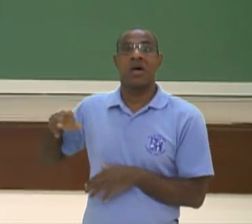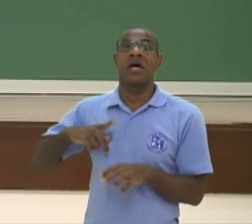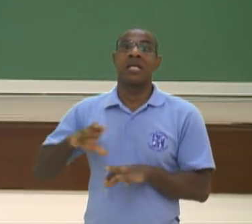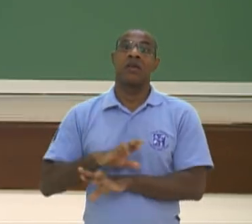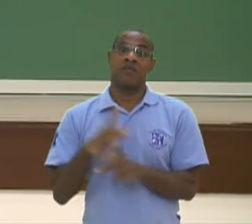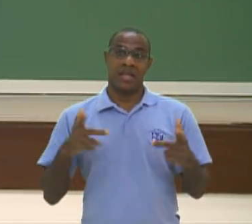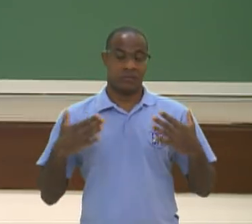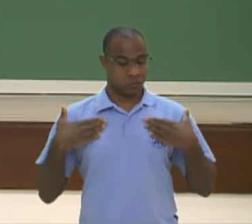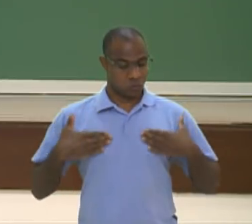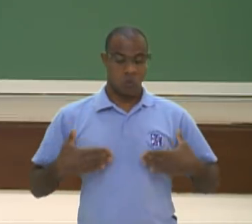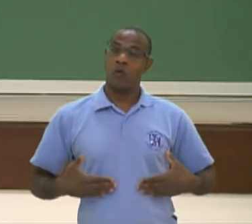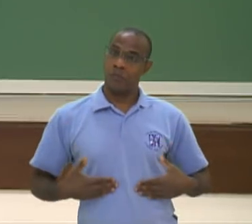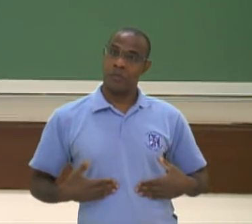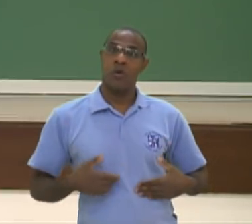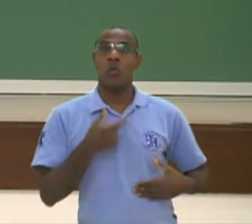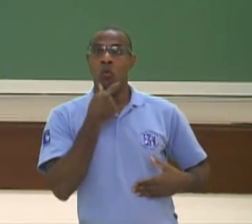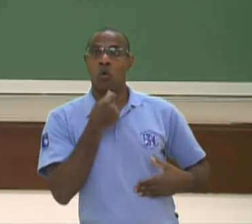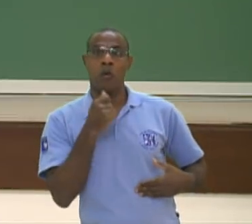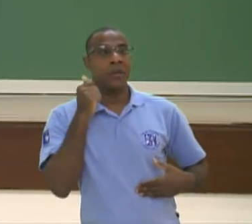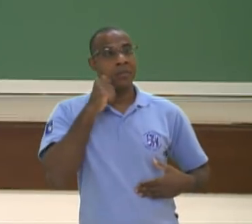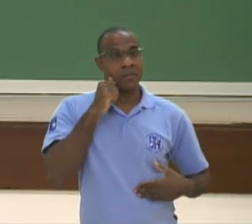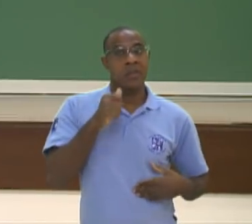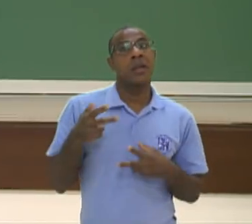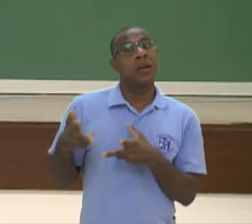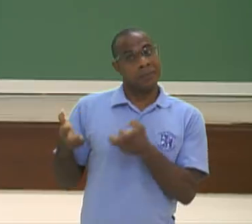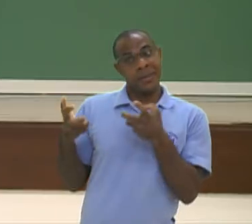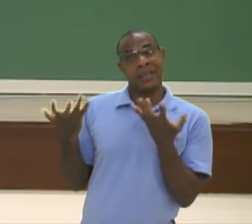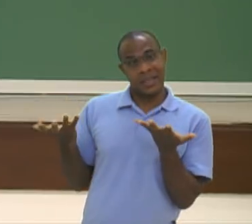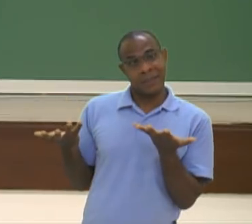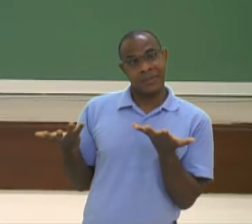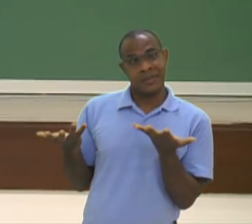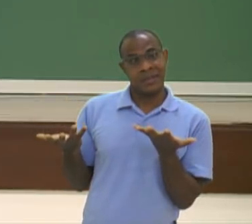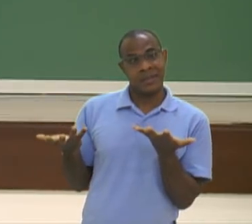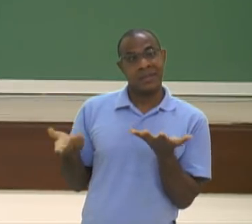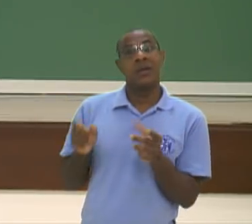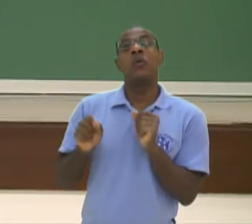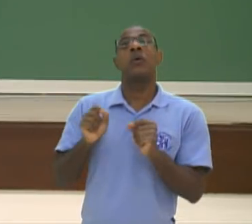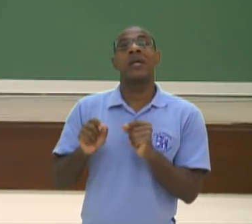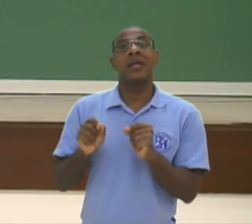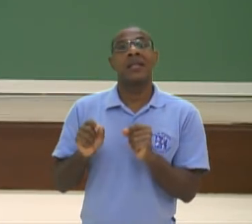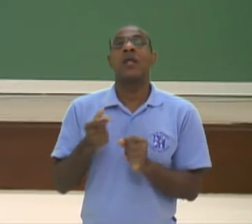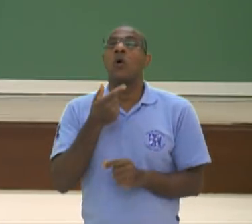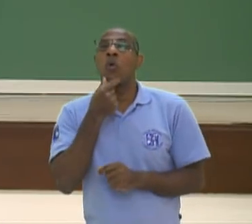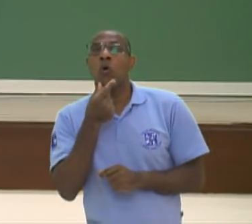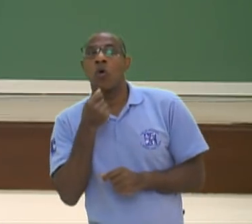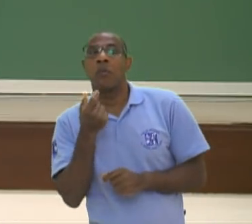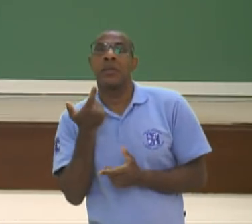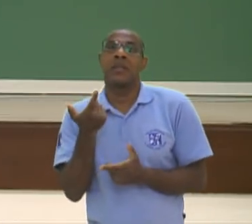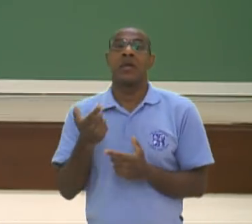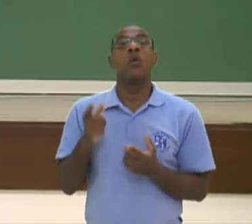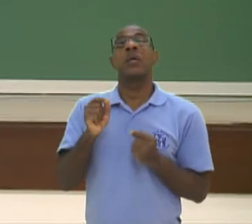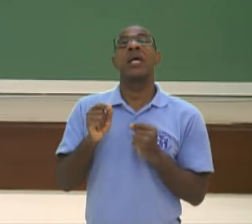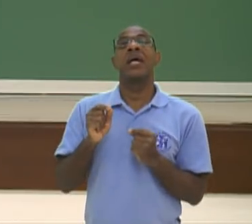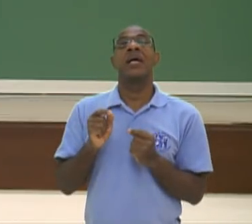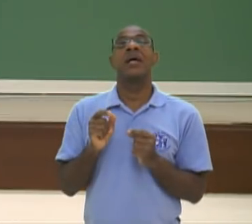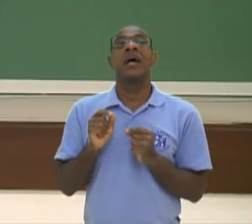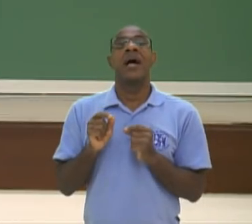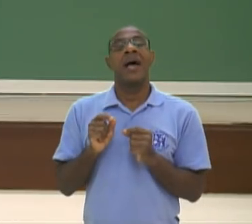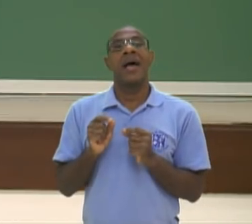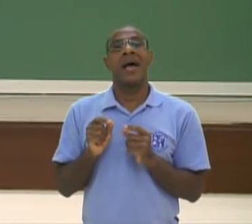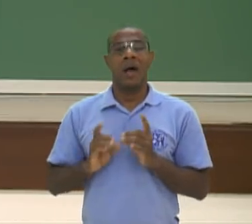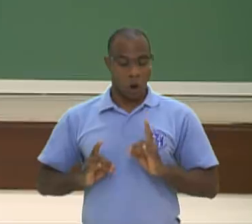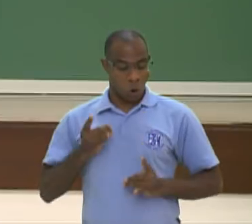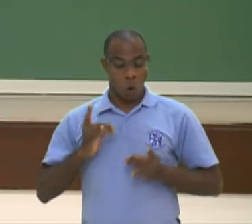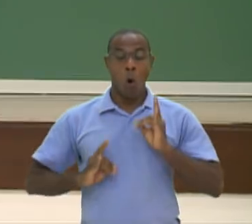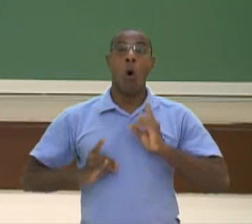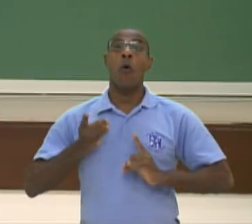no corpo. E essas diferenças que a gente consegue perceber são justamente por conta de hormônios, tá? Então, por isso que